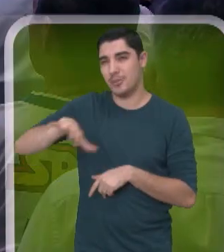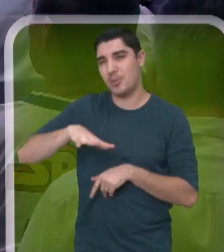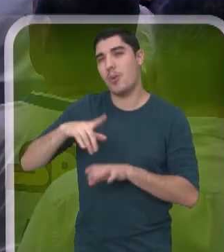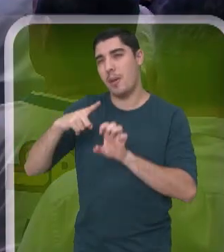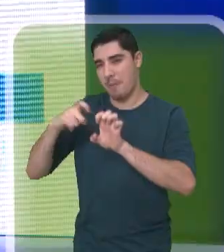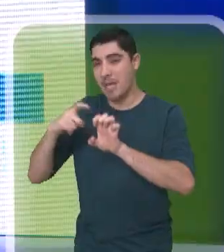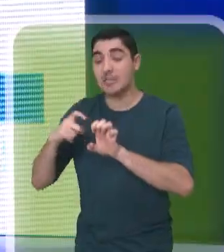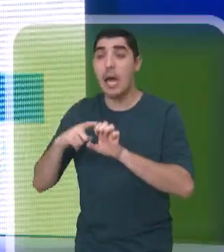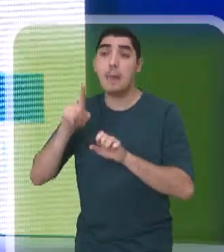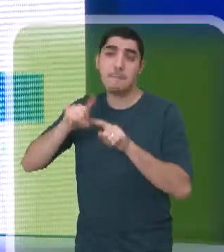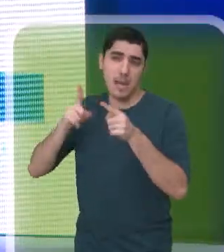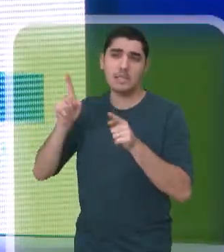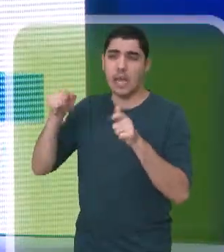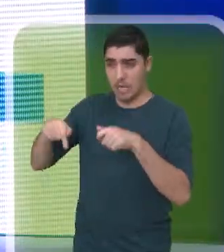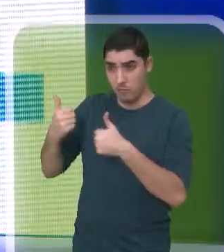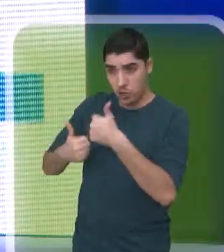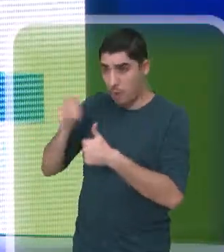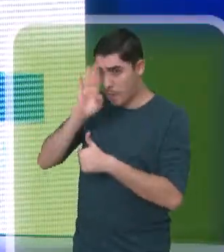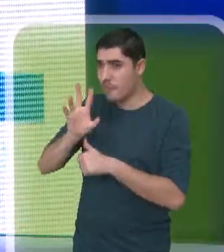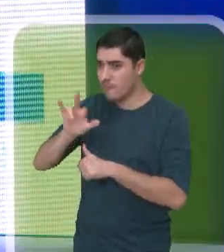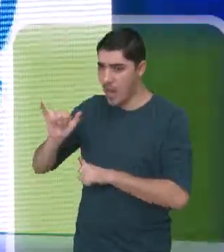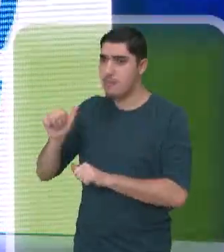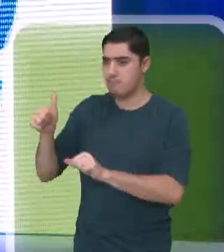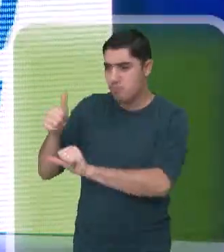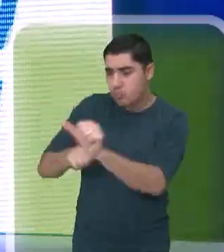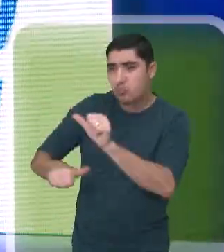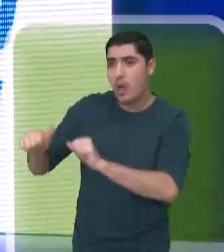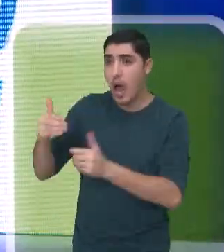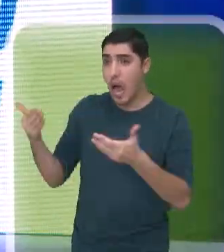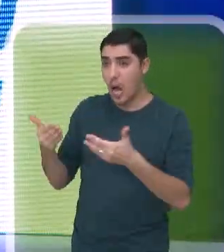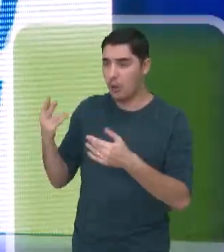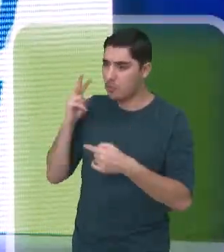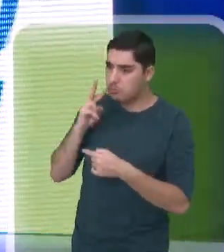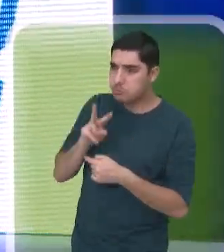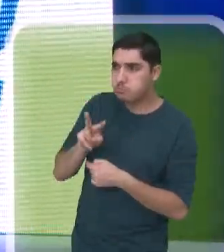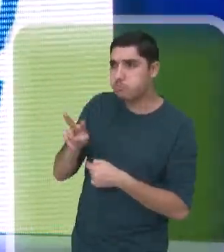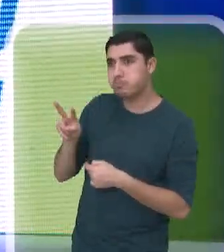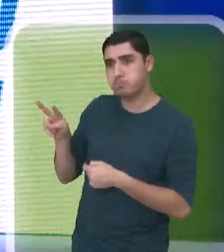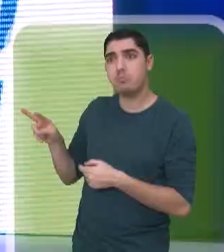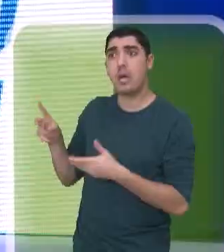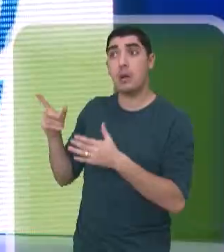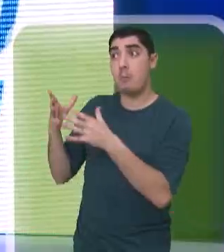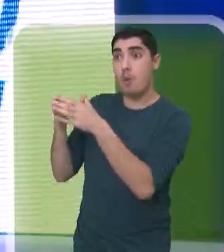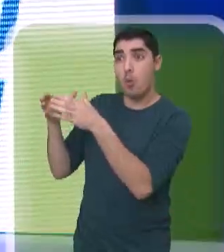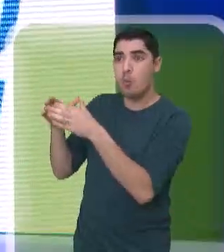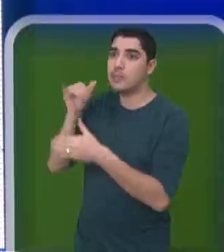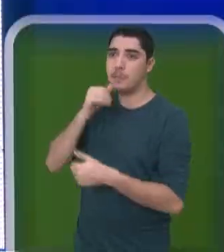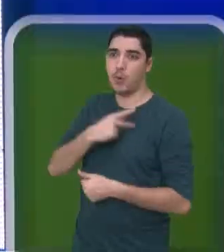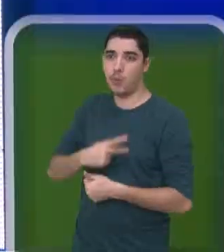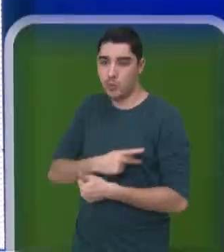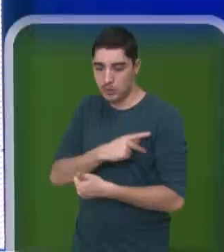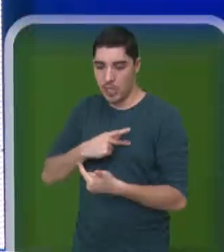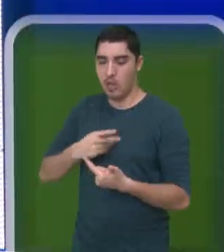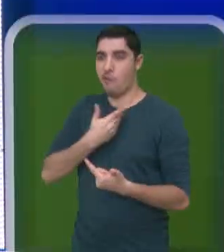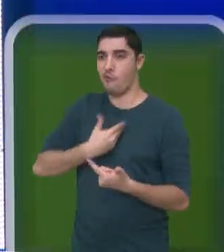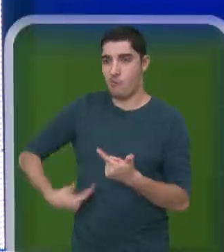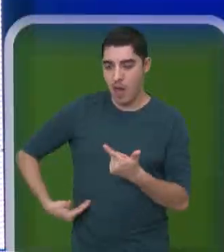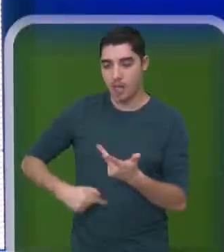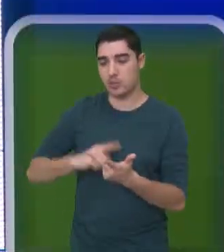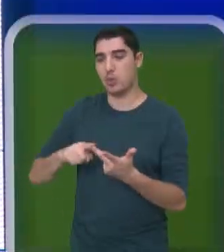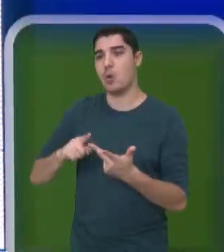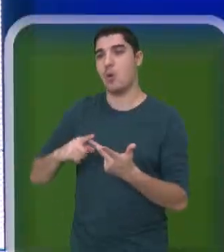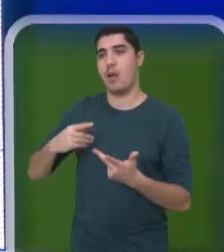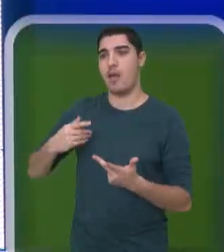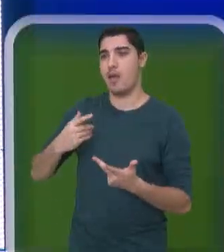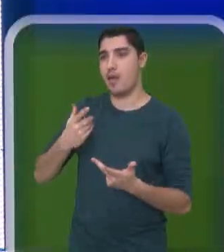ponto de inflexão que realmente o futebol brasileiro está passando, a gente já vê isso por grandes clubes como Cruzeiro, Vasco, Botafogo, enfim, Bahia